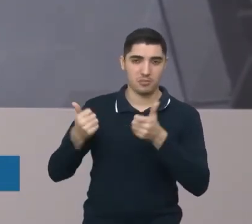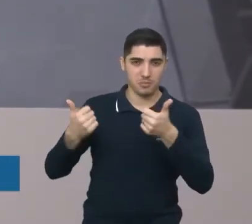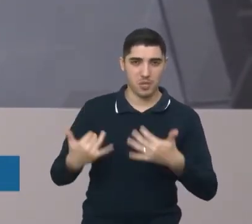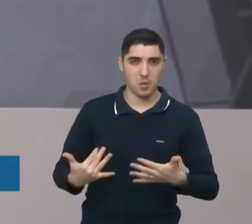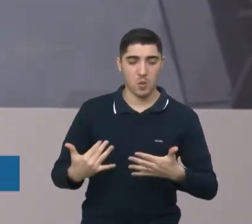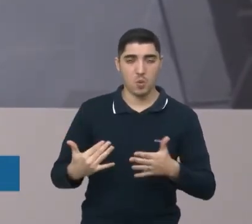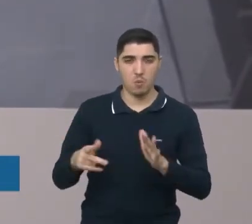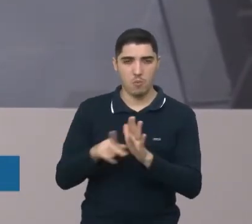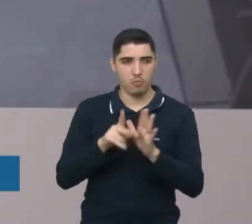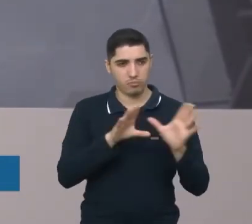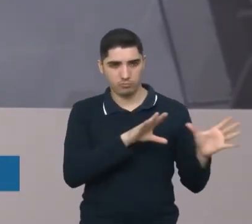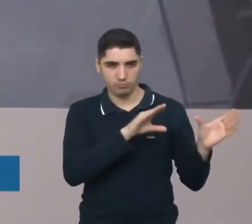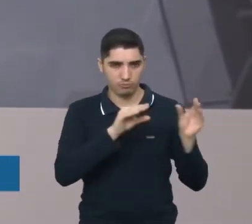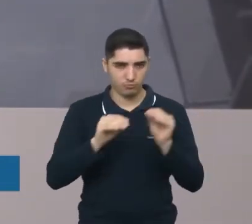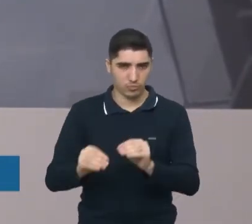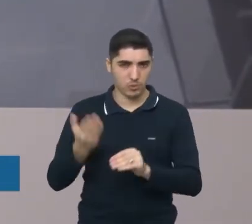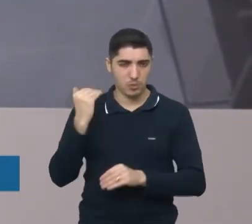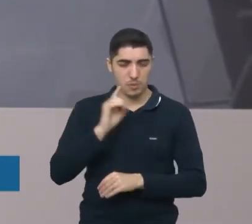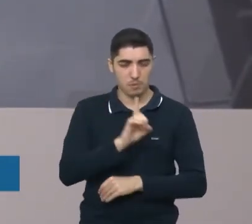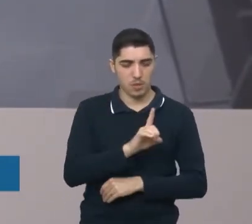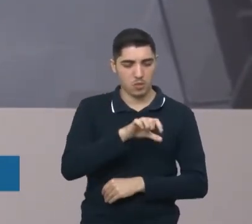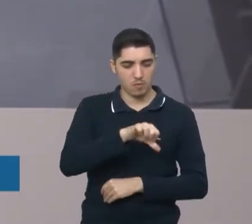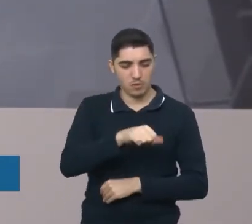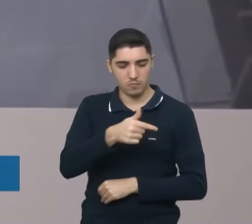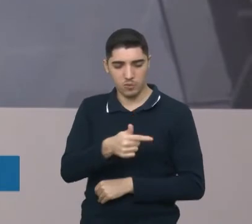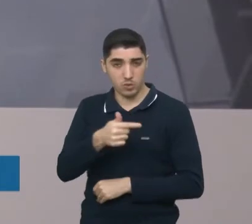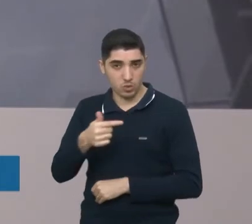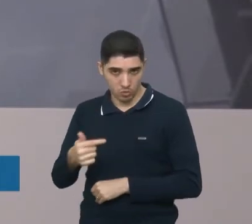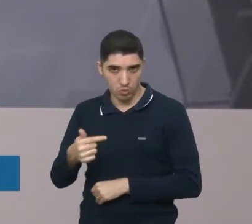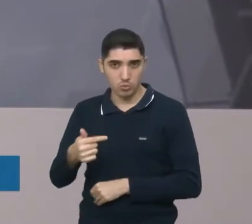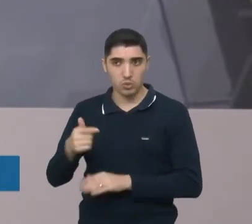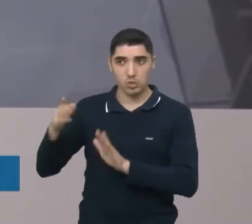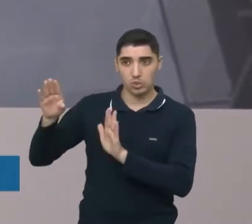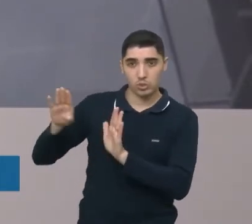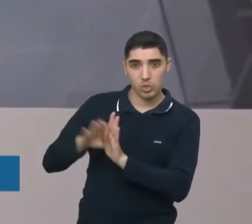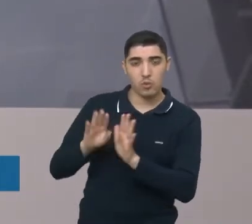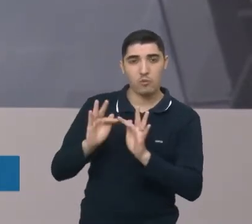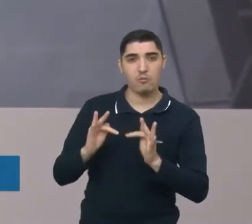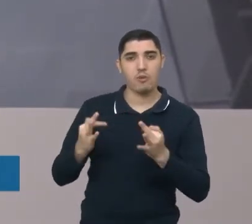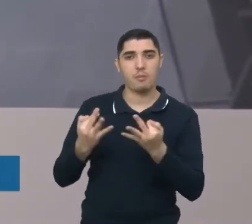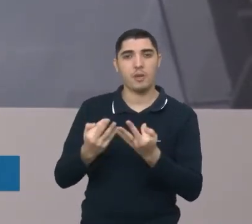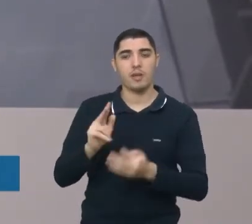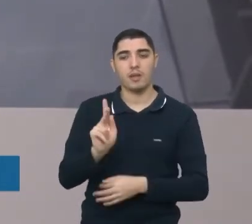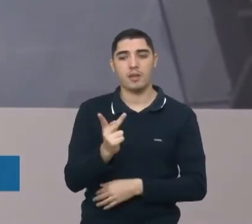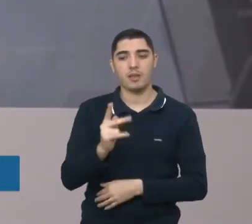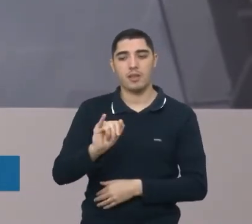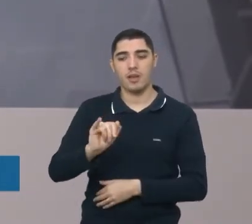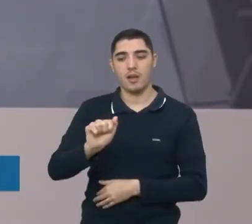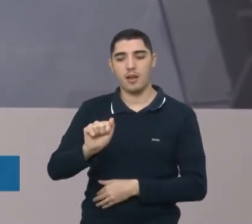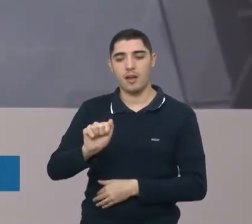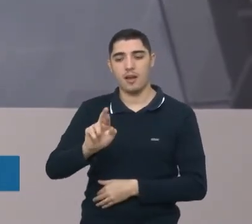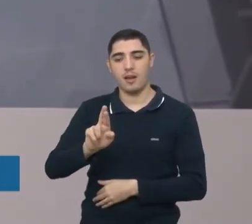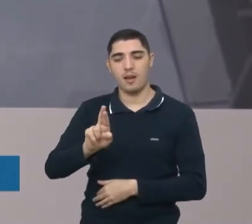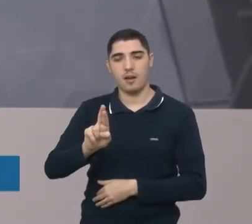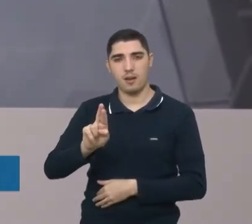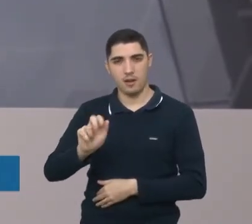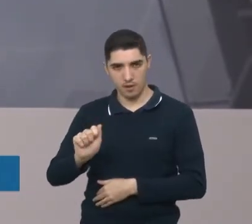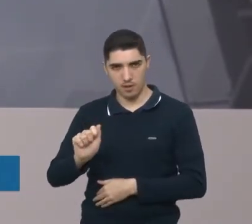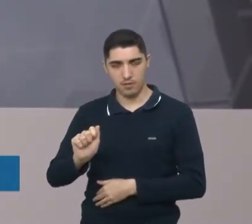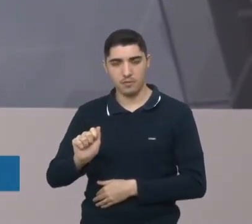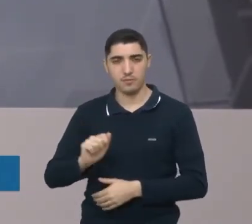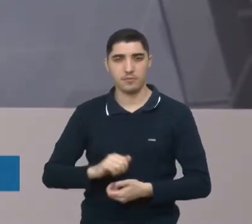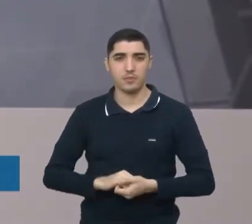começou em 1922, né, com a chegada da família Ihara, Desde então, muitos